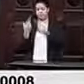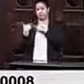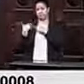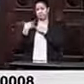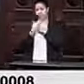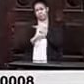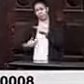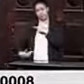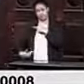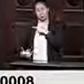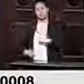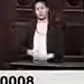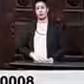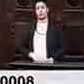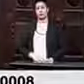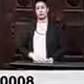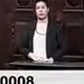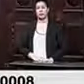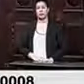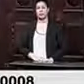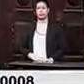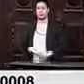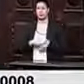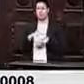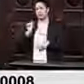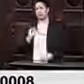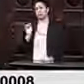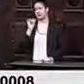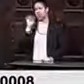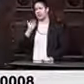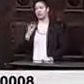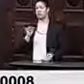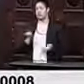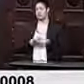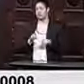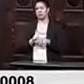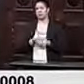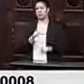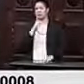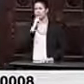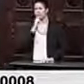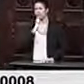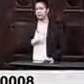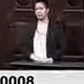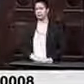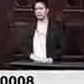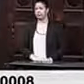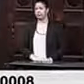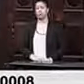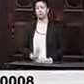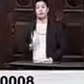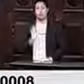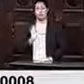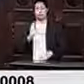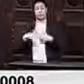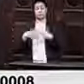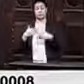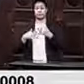responsabilidades públicas. As mais caras, inclusive a questão da água. Mas a cada